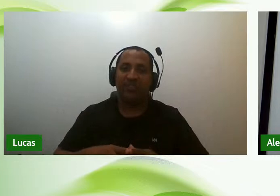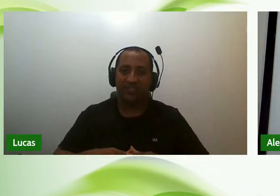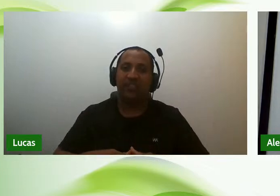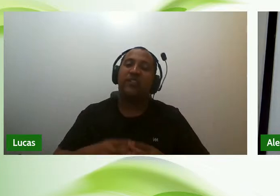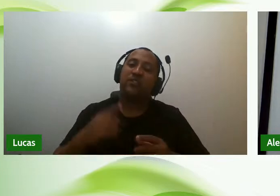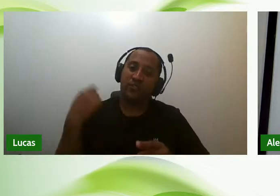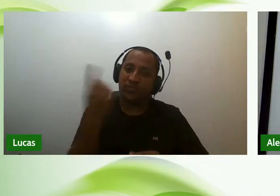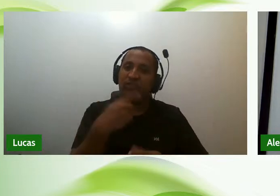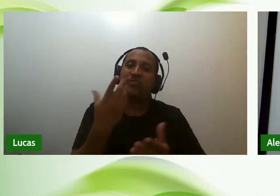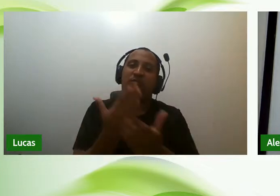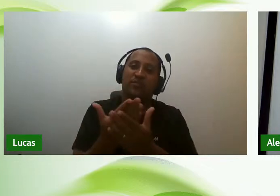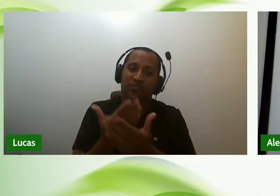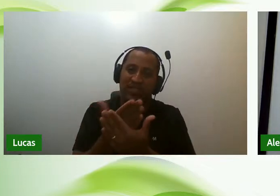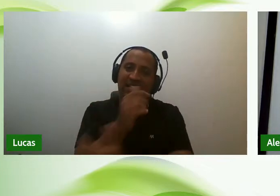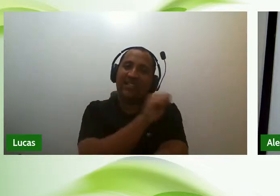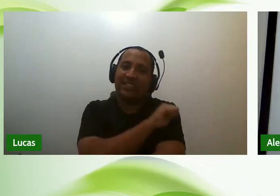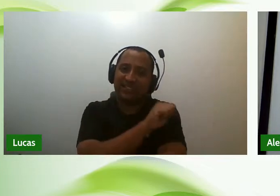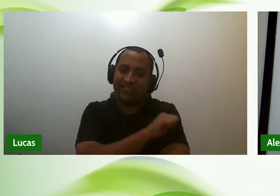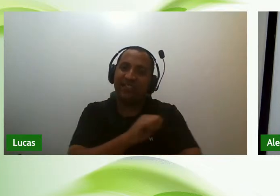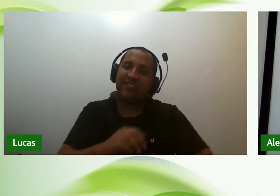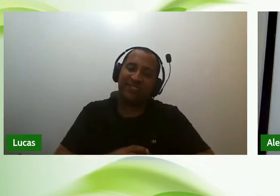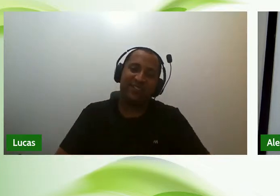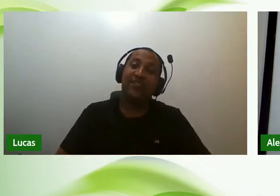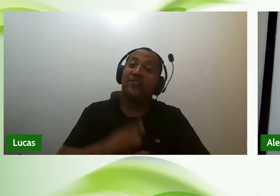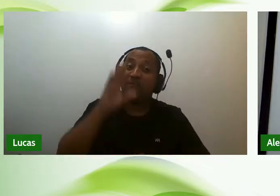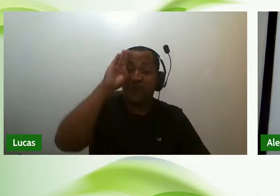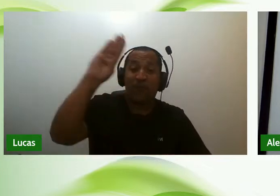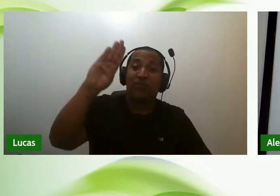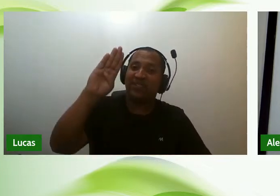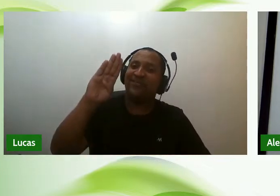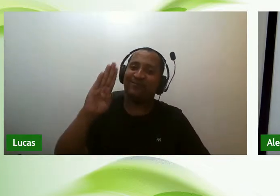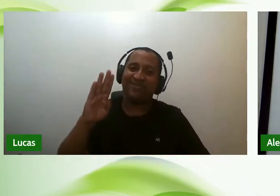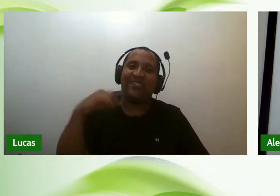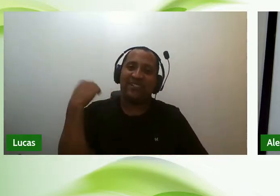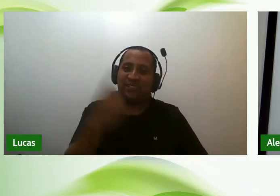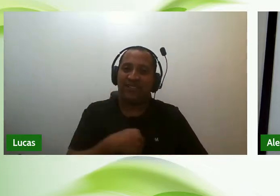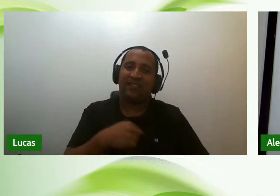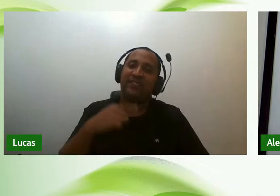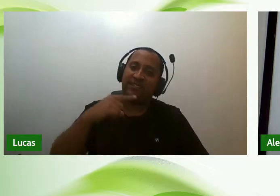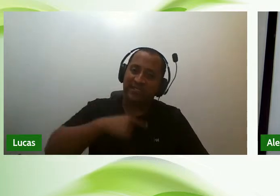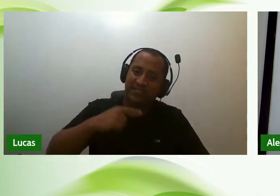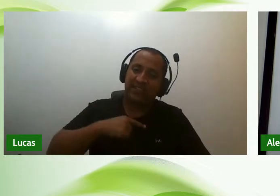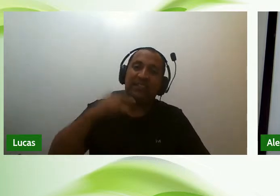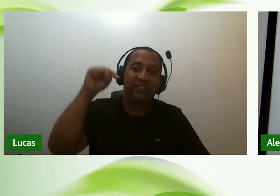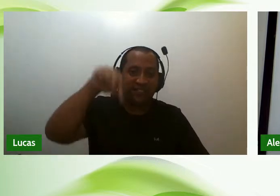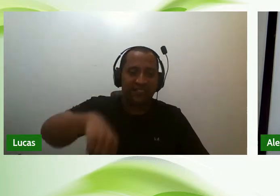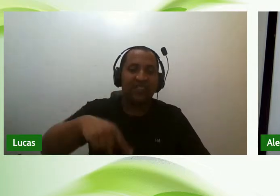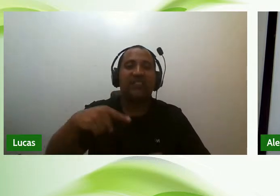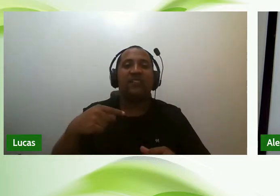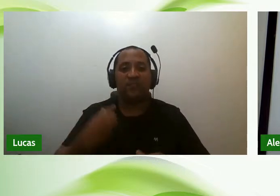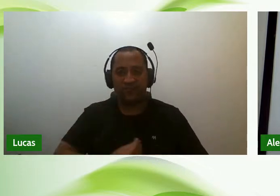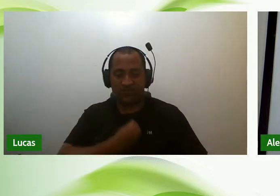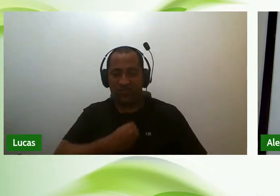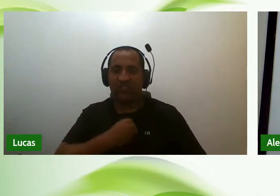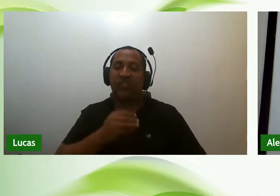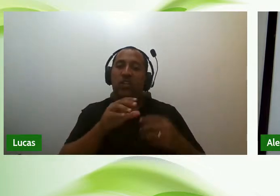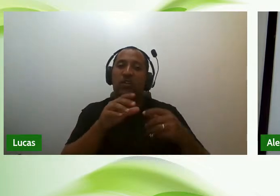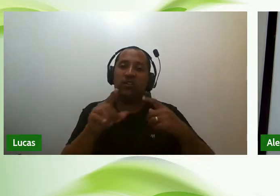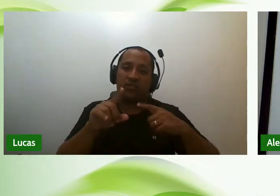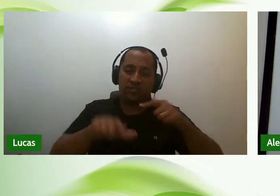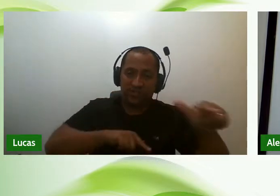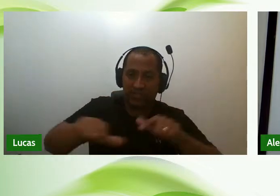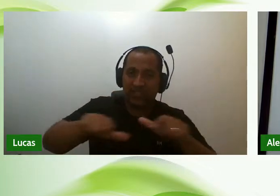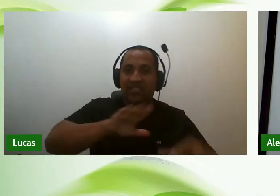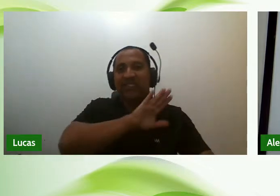nossos estudantes, né, que é um principal motivo, né, da nossa existência, os nossos